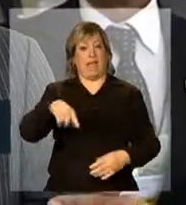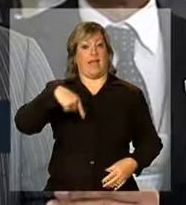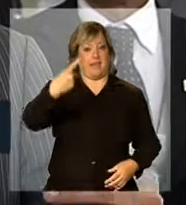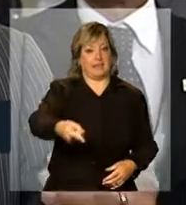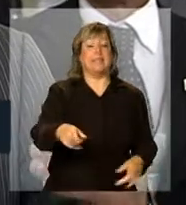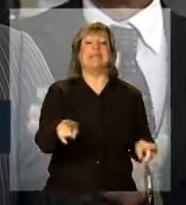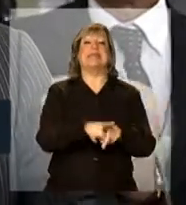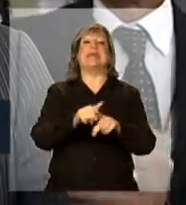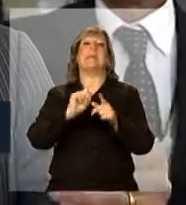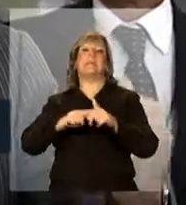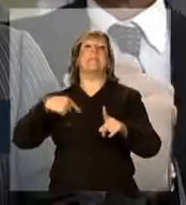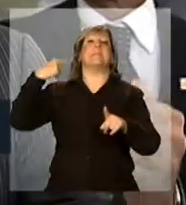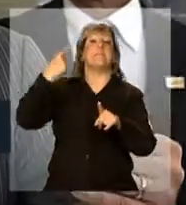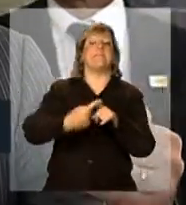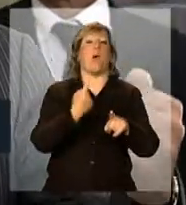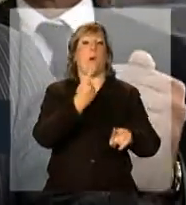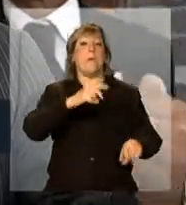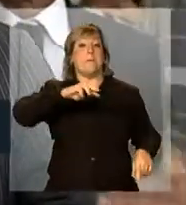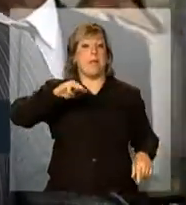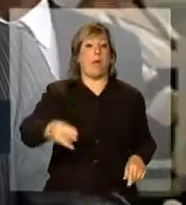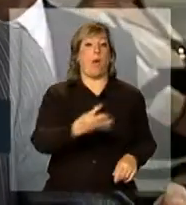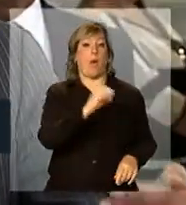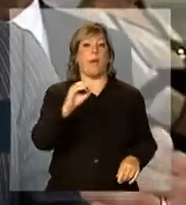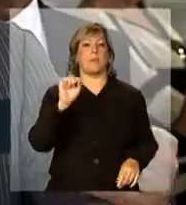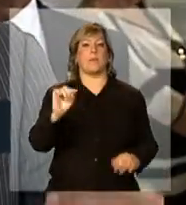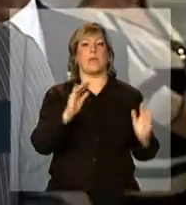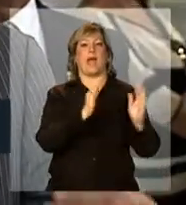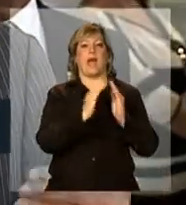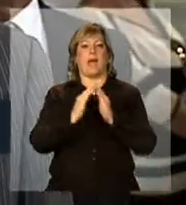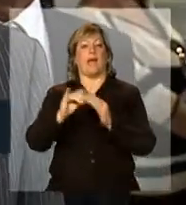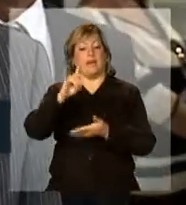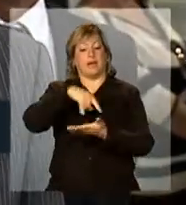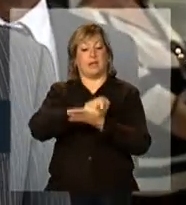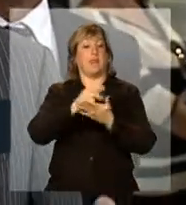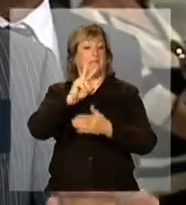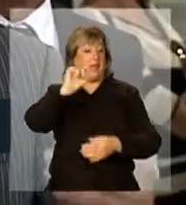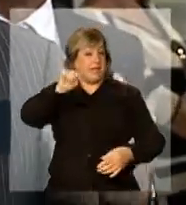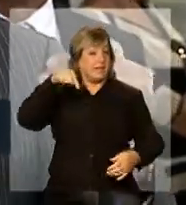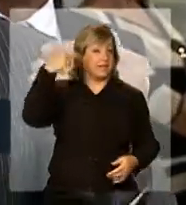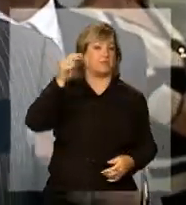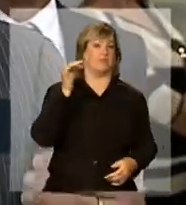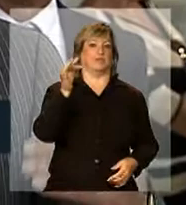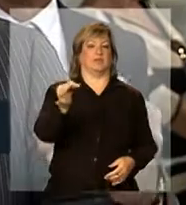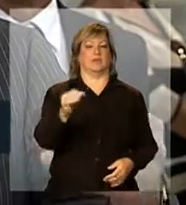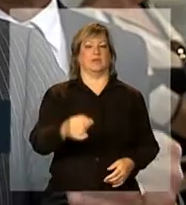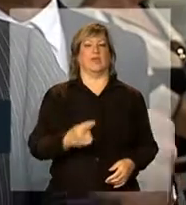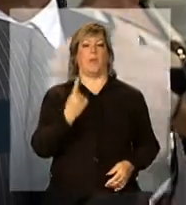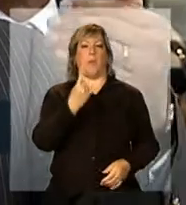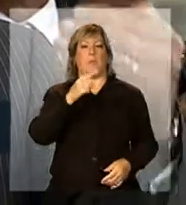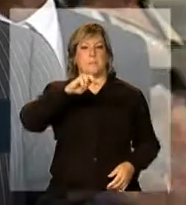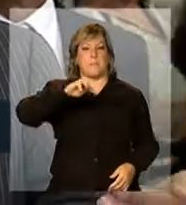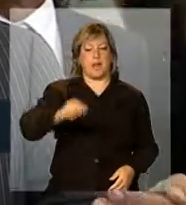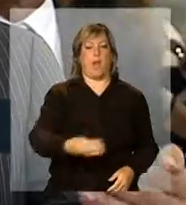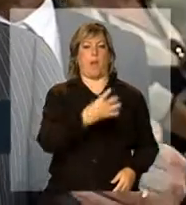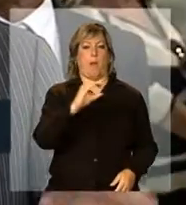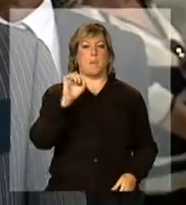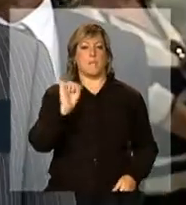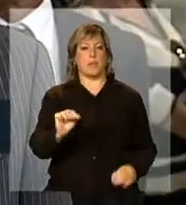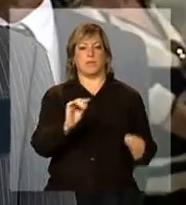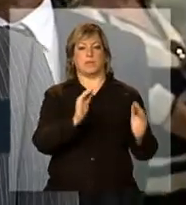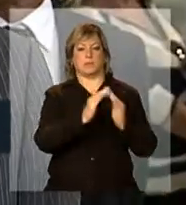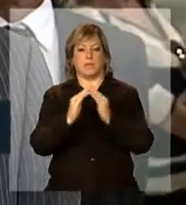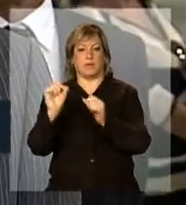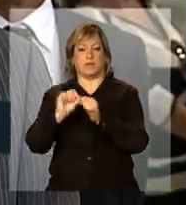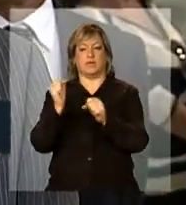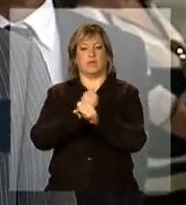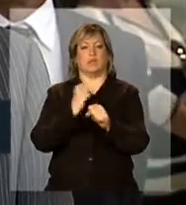E temos mais 1.400.000 casas a serem contratadas, ou seja, 1.400.000 unidades a